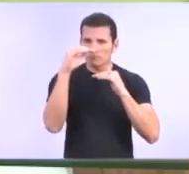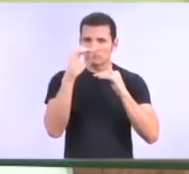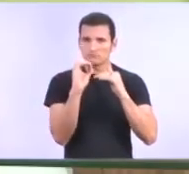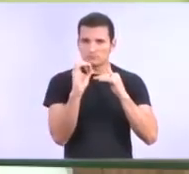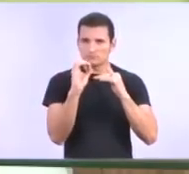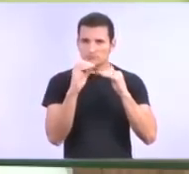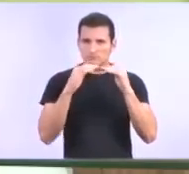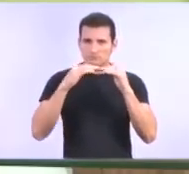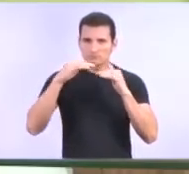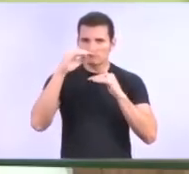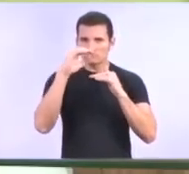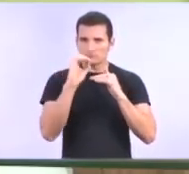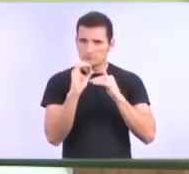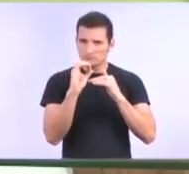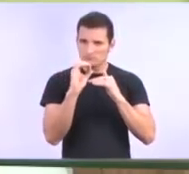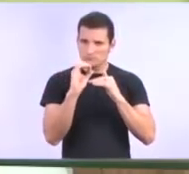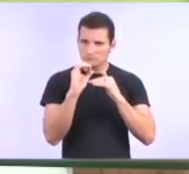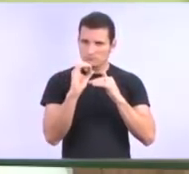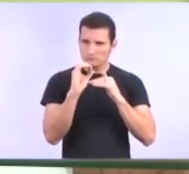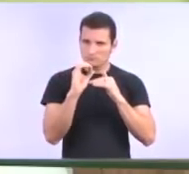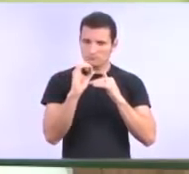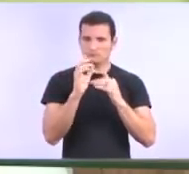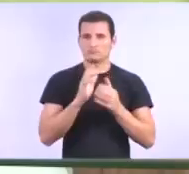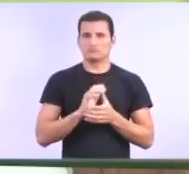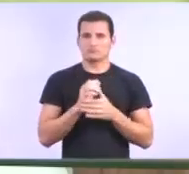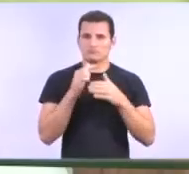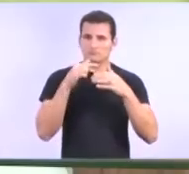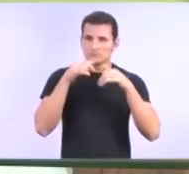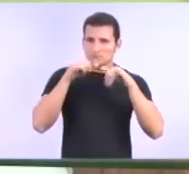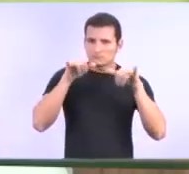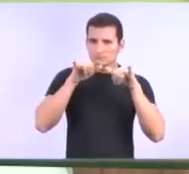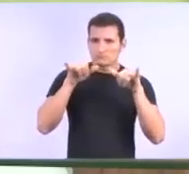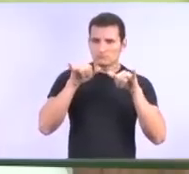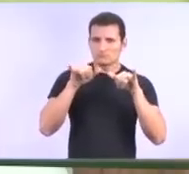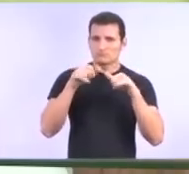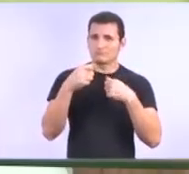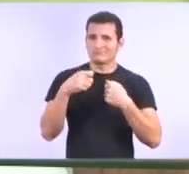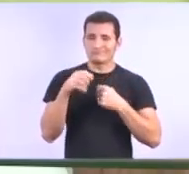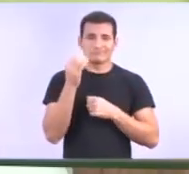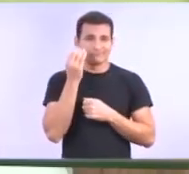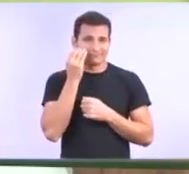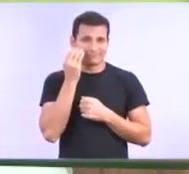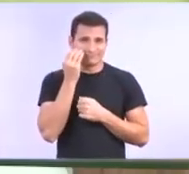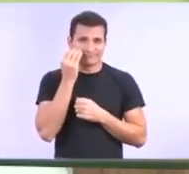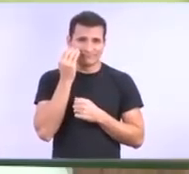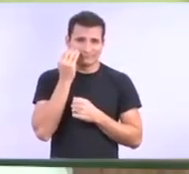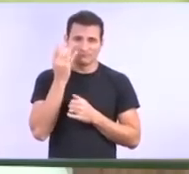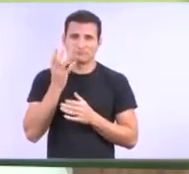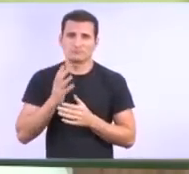isso é uma informação que deve ser averiguada para não termos